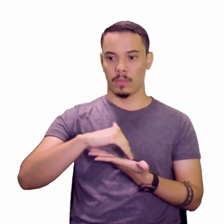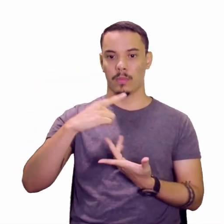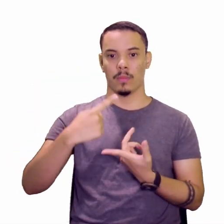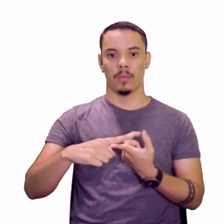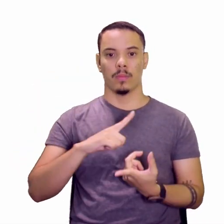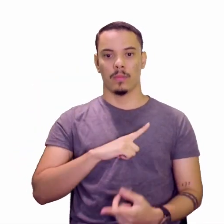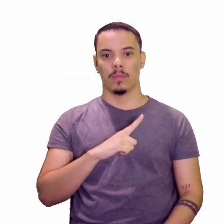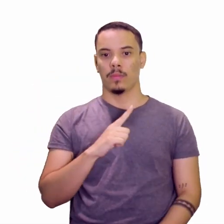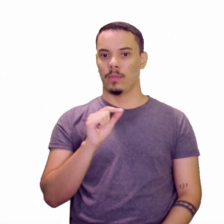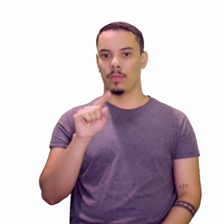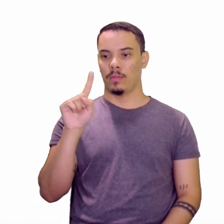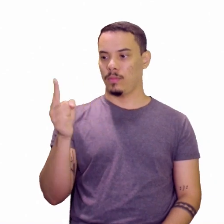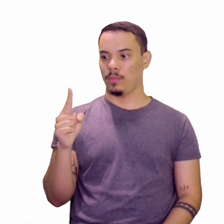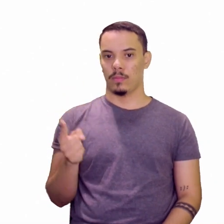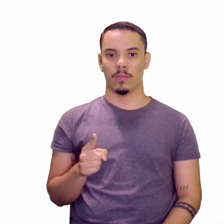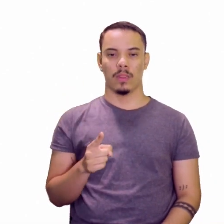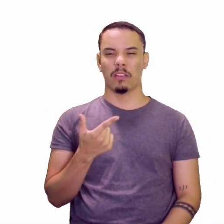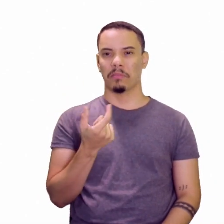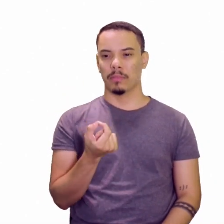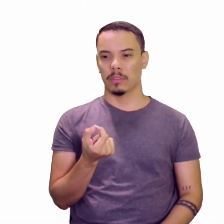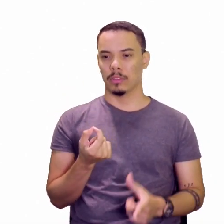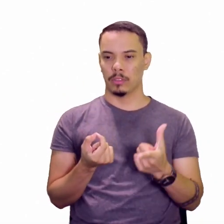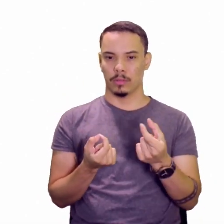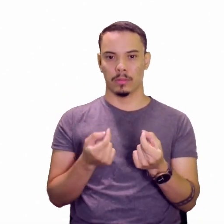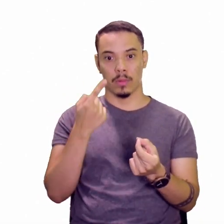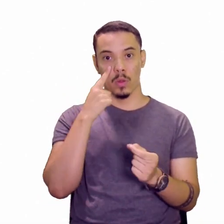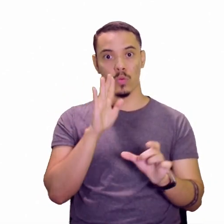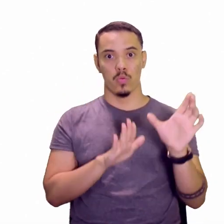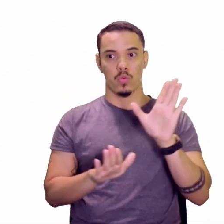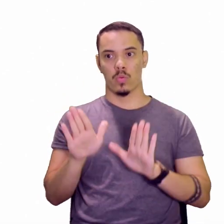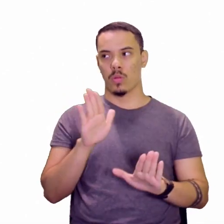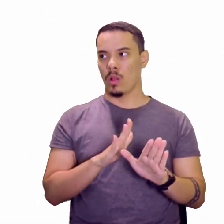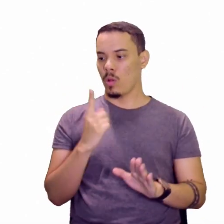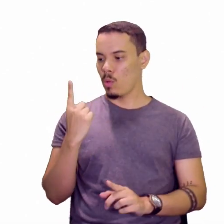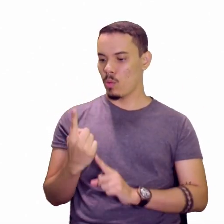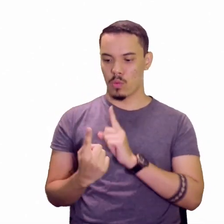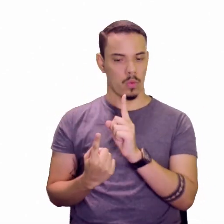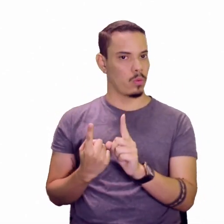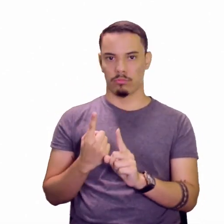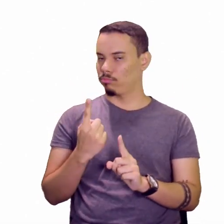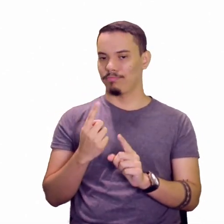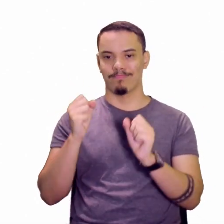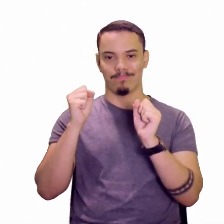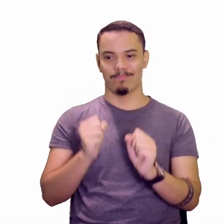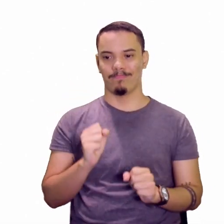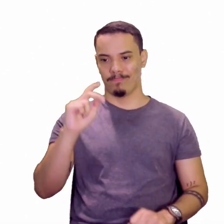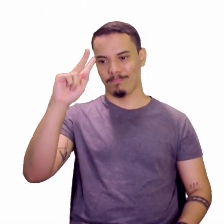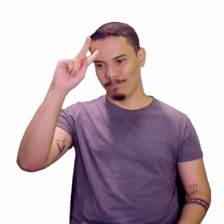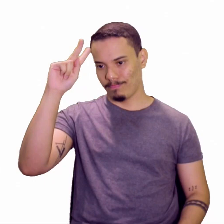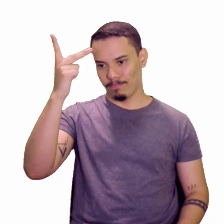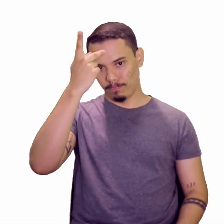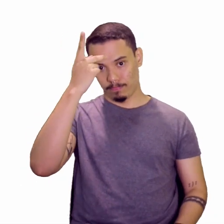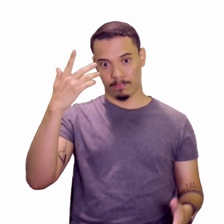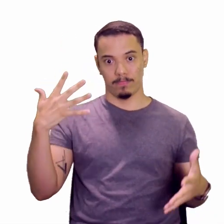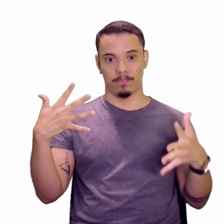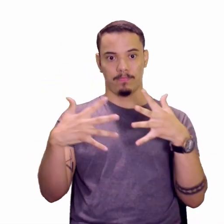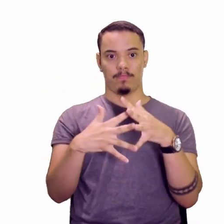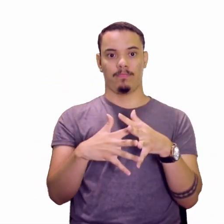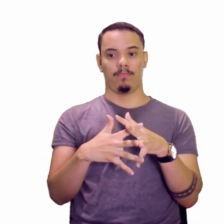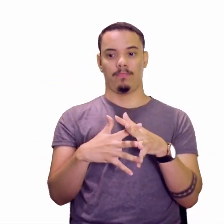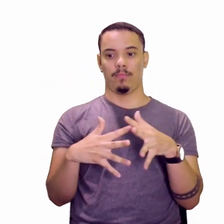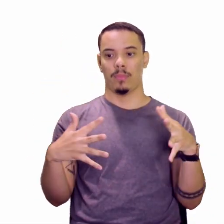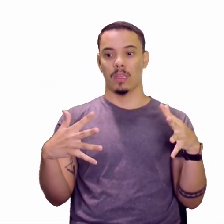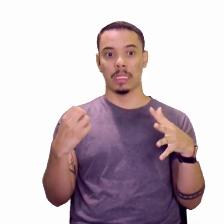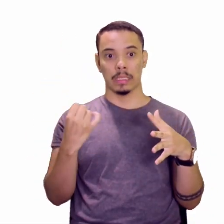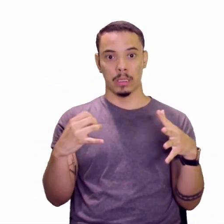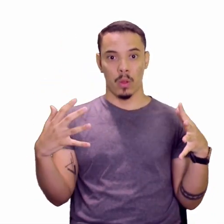em 3, então daria 20, tem que tomar cuidado com isso. Tá, pessoal? De 1 em 1 a aqui, gente confunde, beleza, mas nesse caso 60